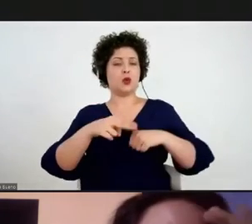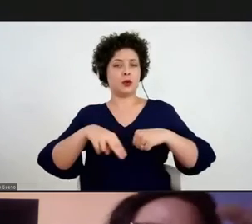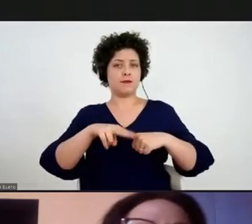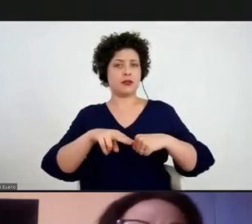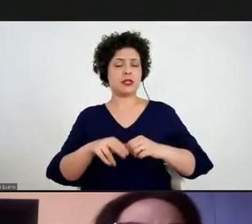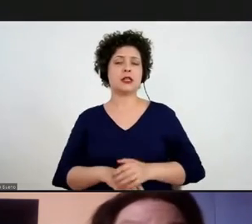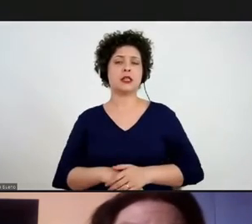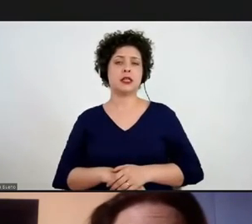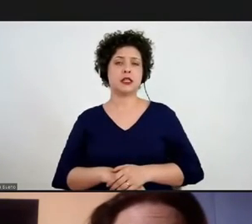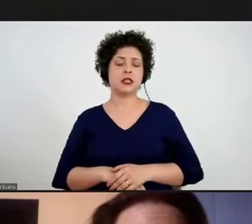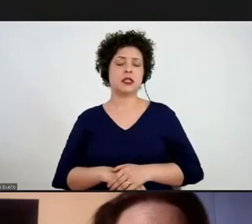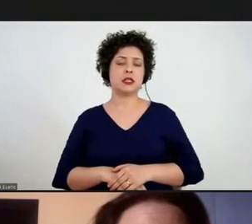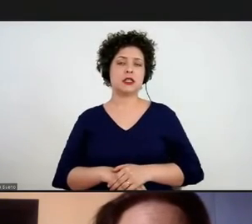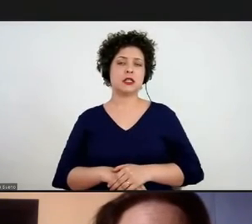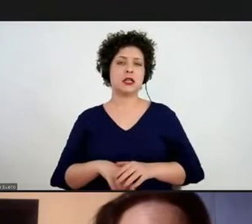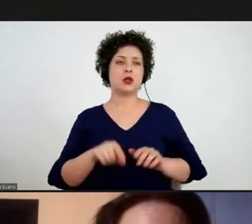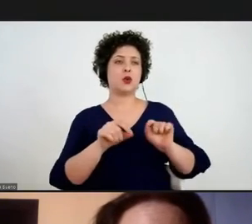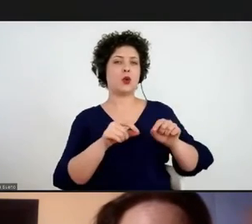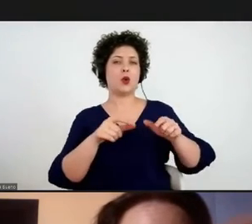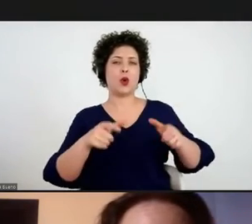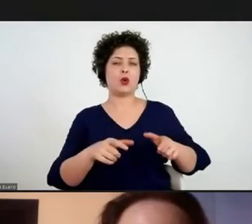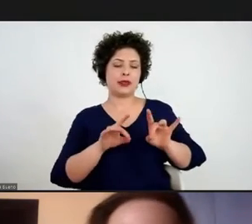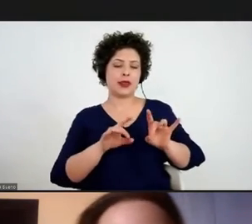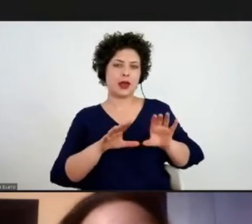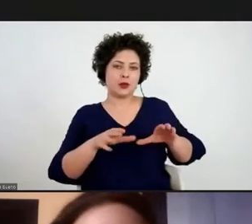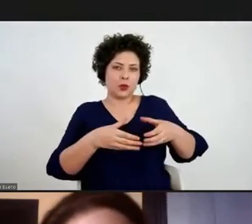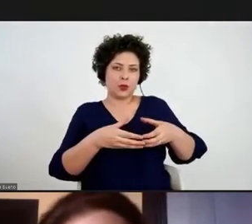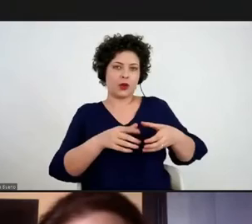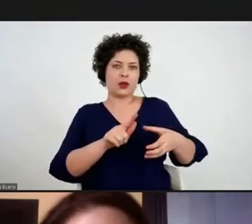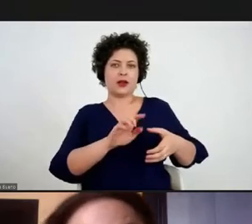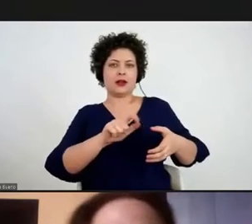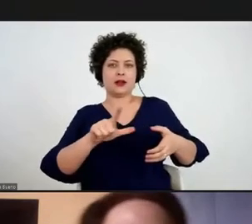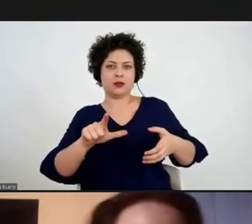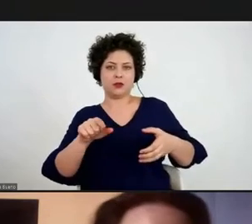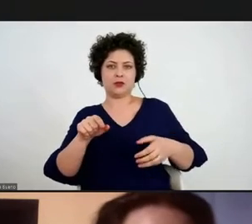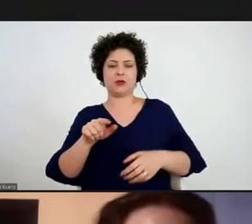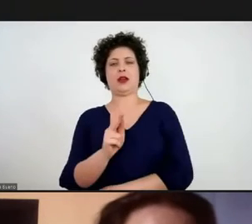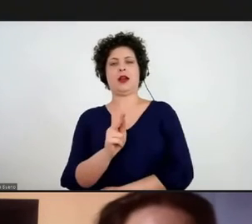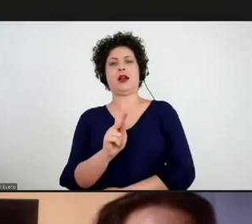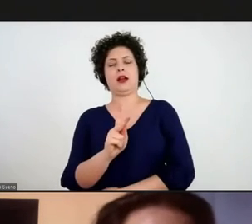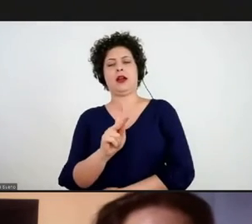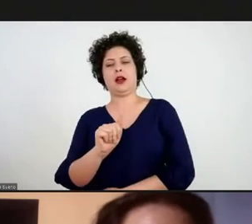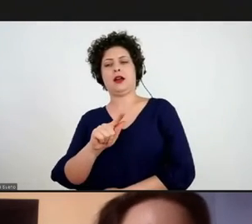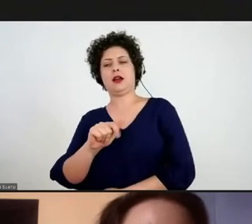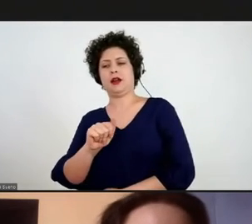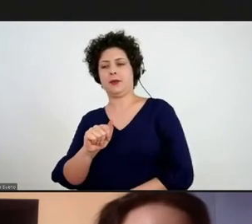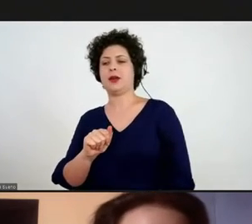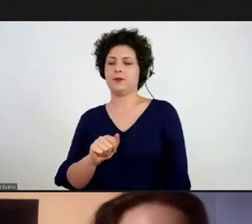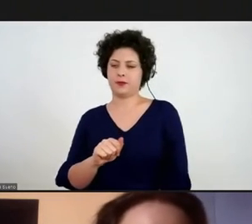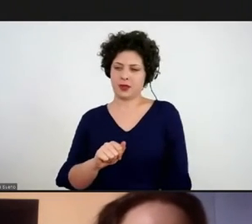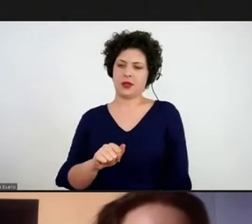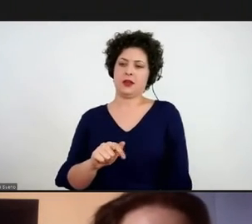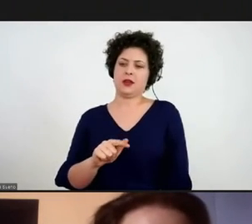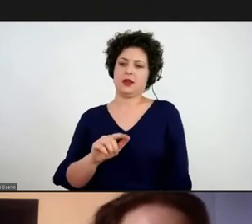Santo, na reserva técnica da GAEU, e a GAP não tem reserva técnica,